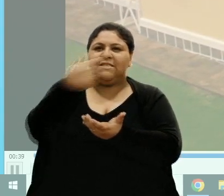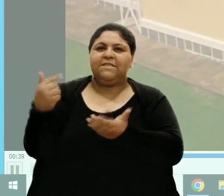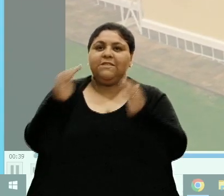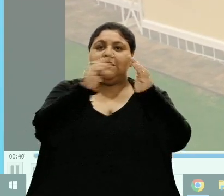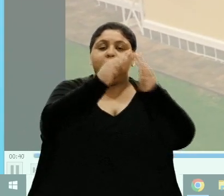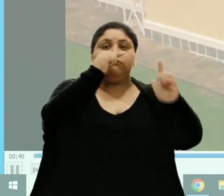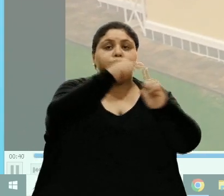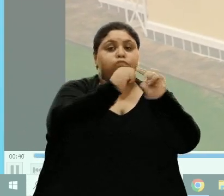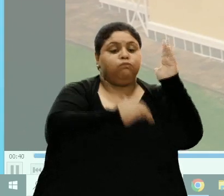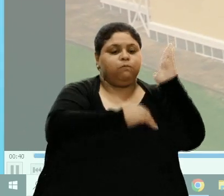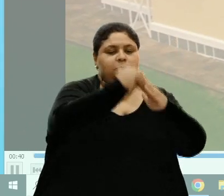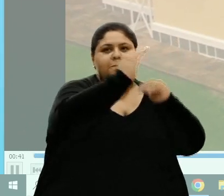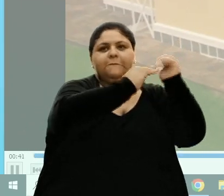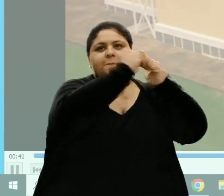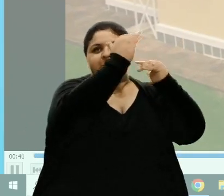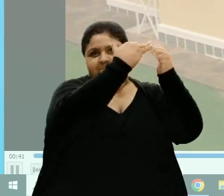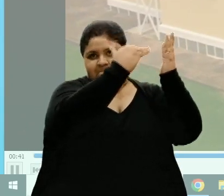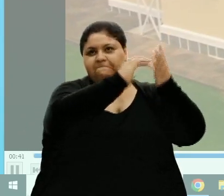capelas construídas.